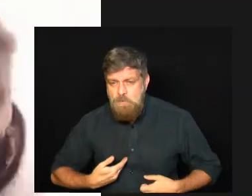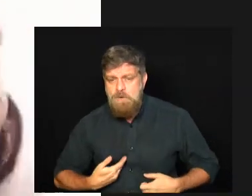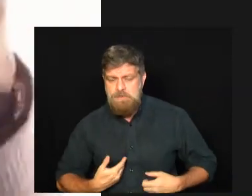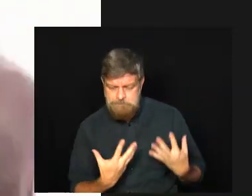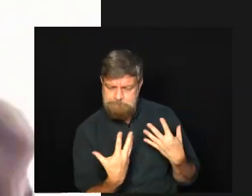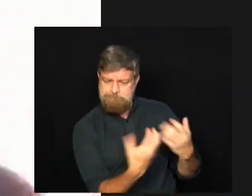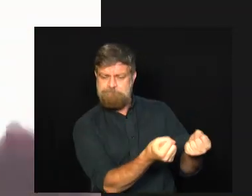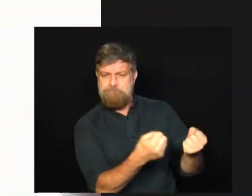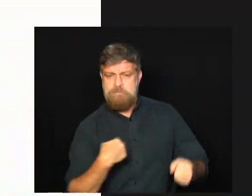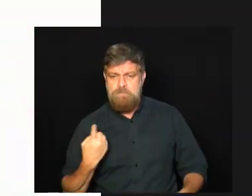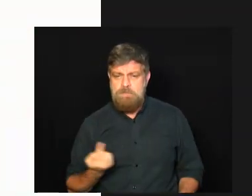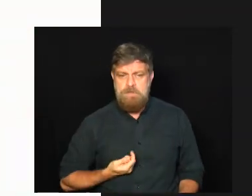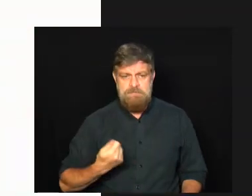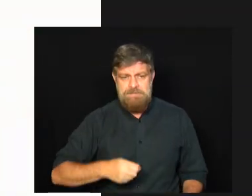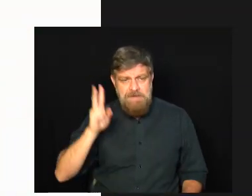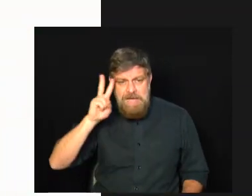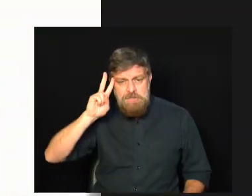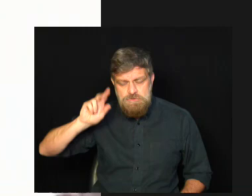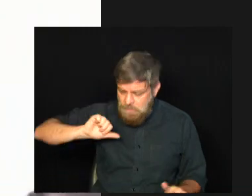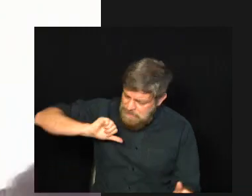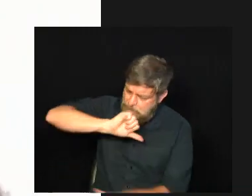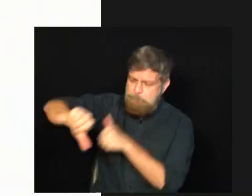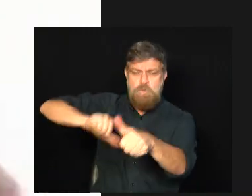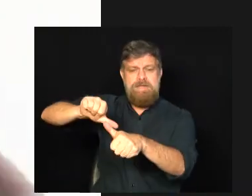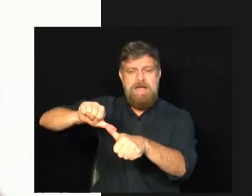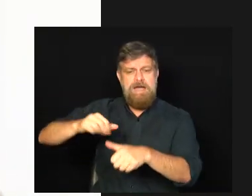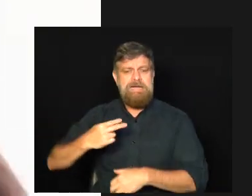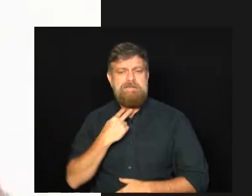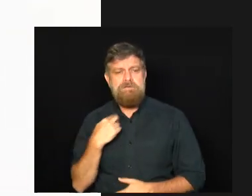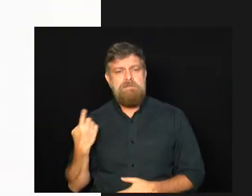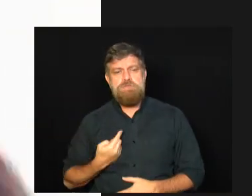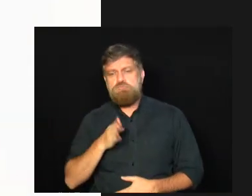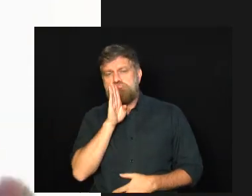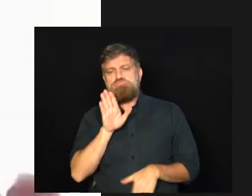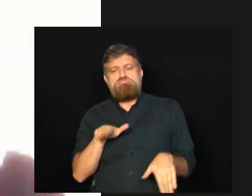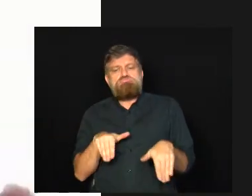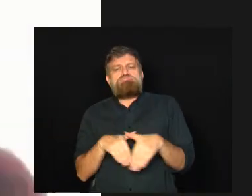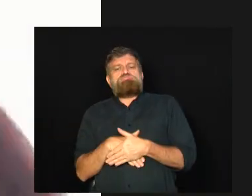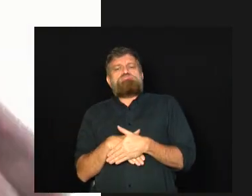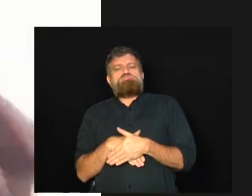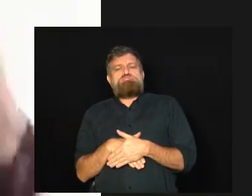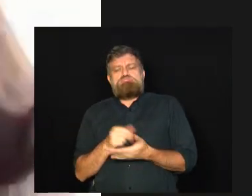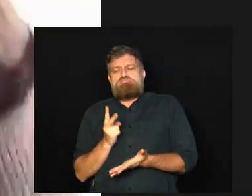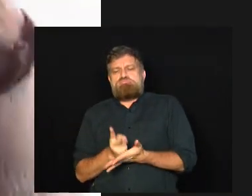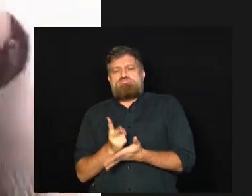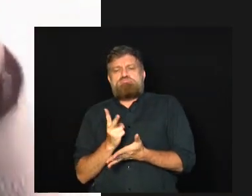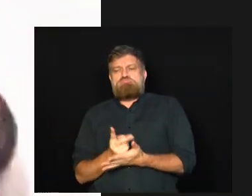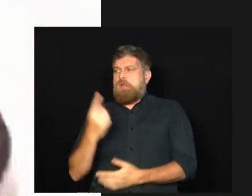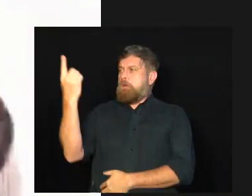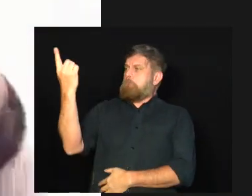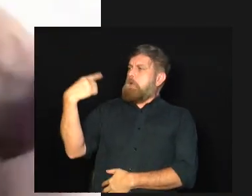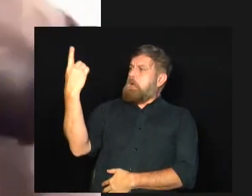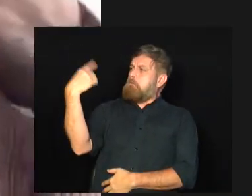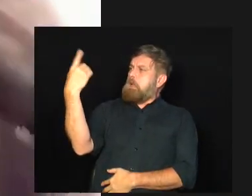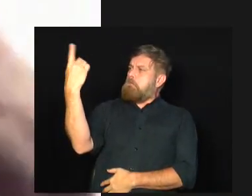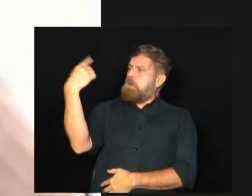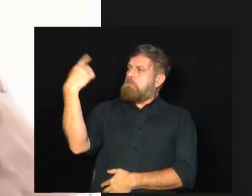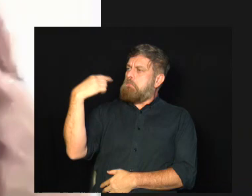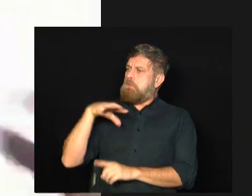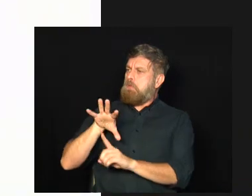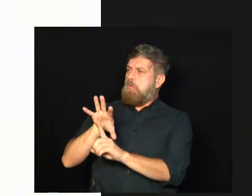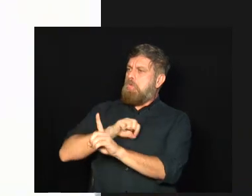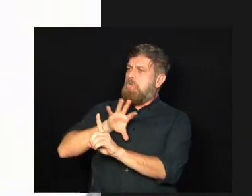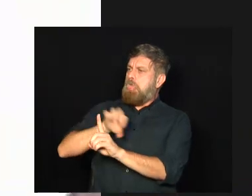precisamos mudar a história. Não temos que ser simplesmente receptivos a tudo que está